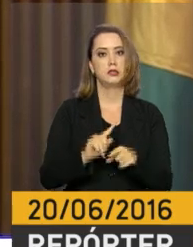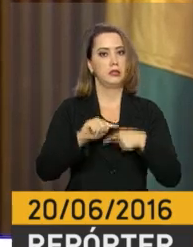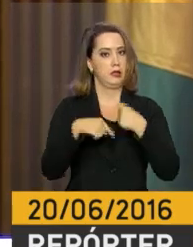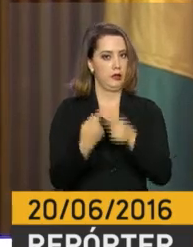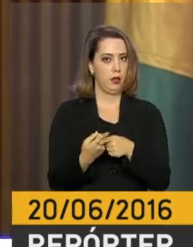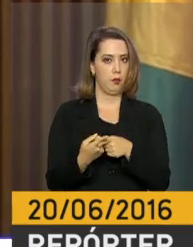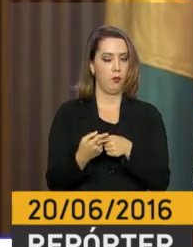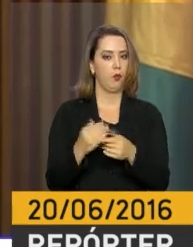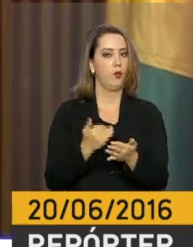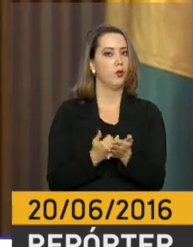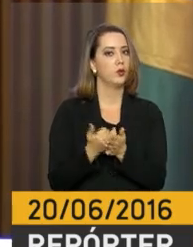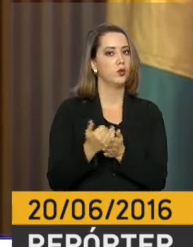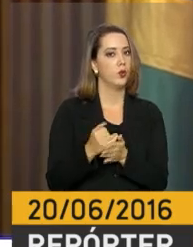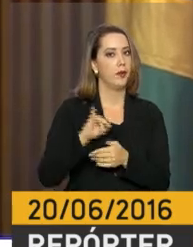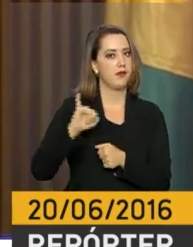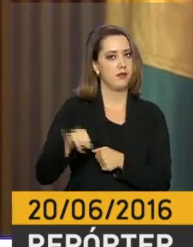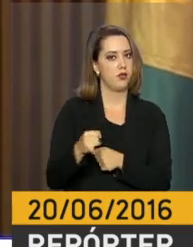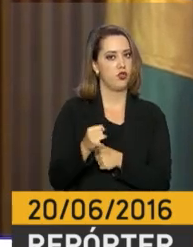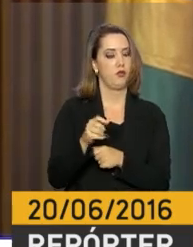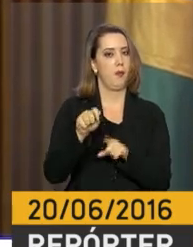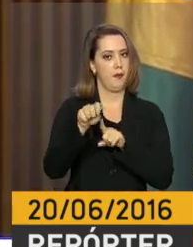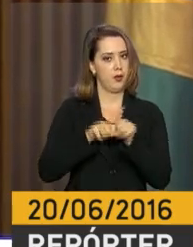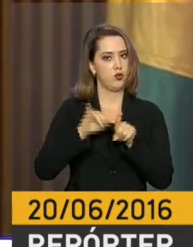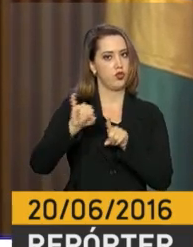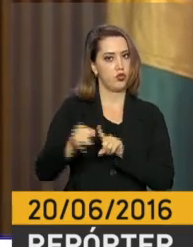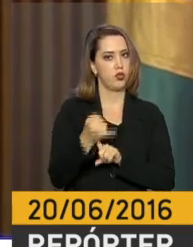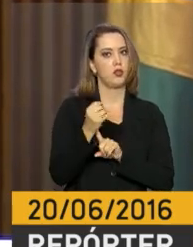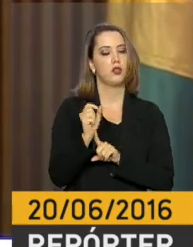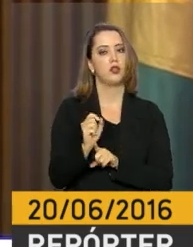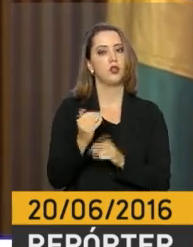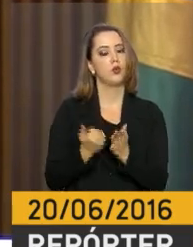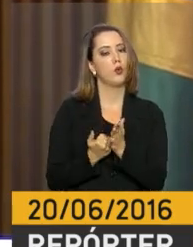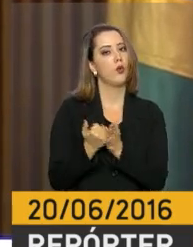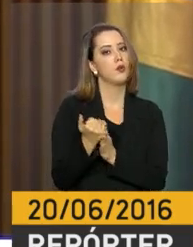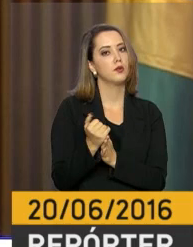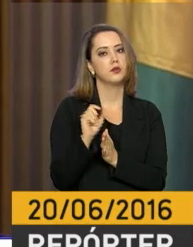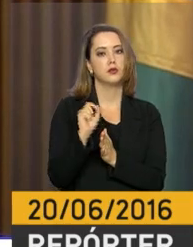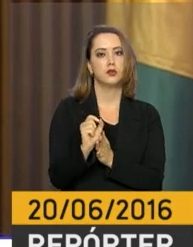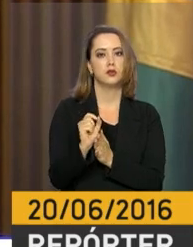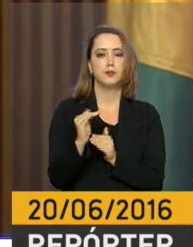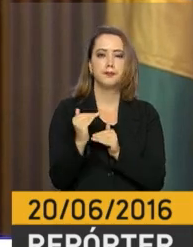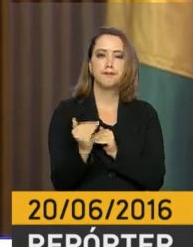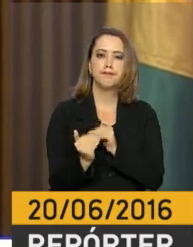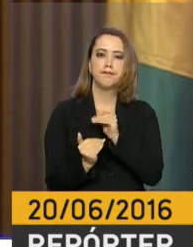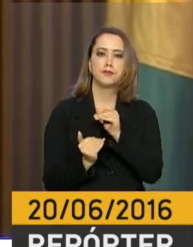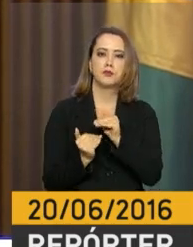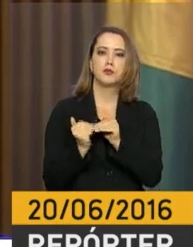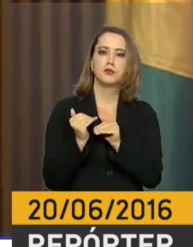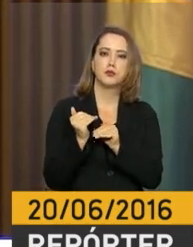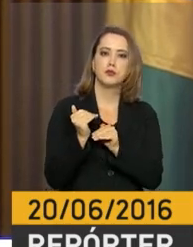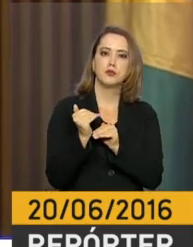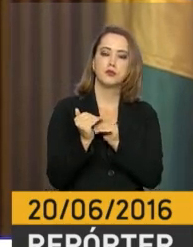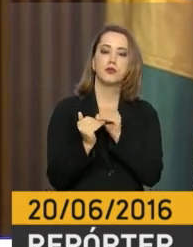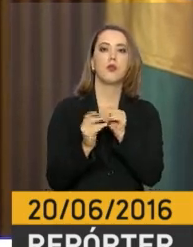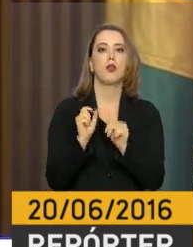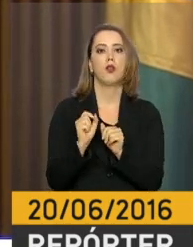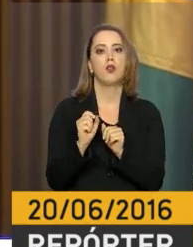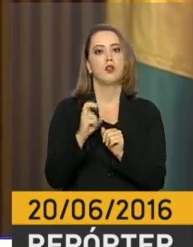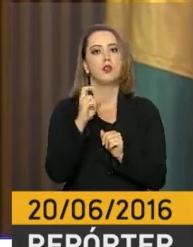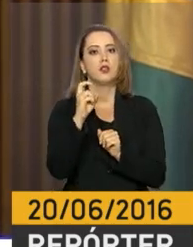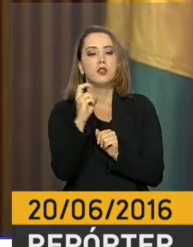partir de Janeiro começará a chamada escadinha nãoé